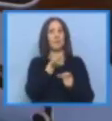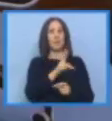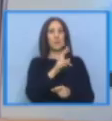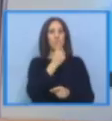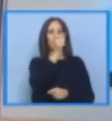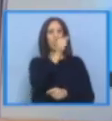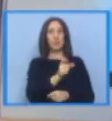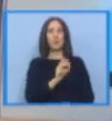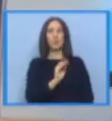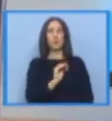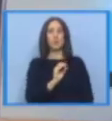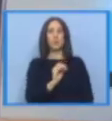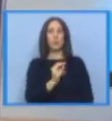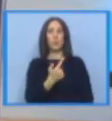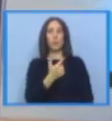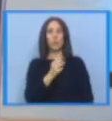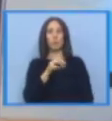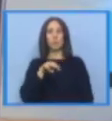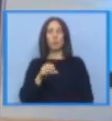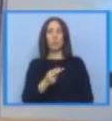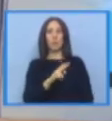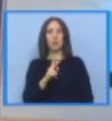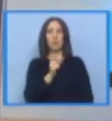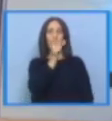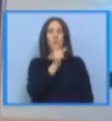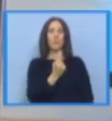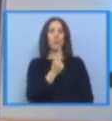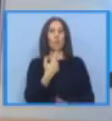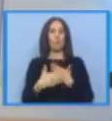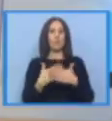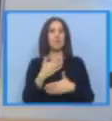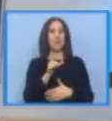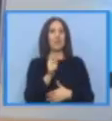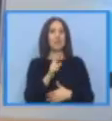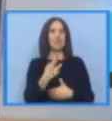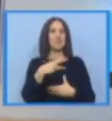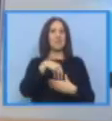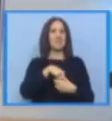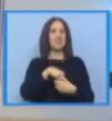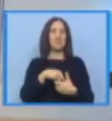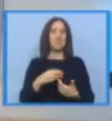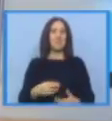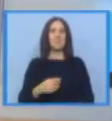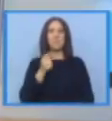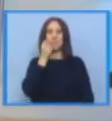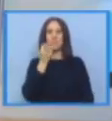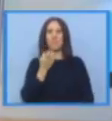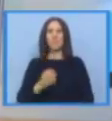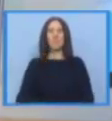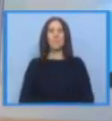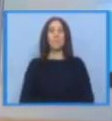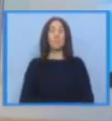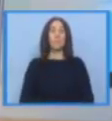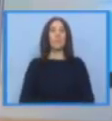o Souto Moura, é uma das peças desta Operação Lex. Exatamente. E, de